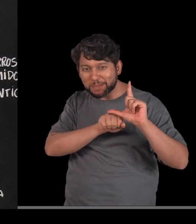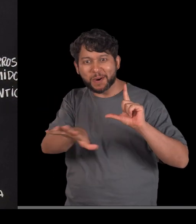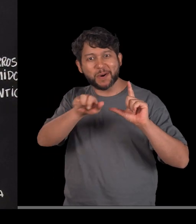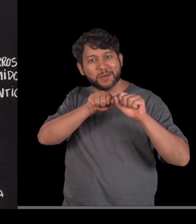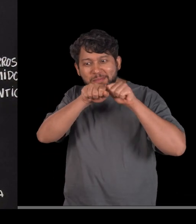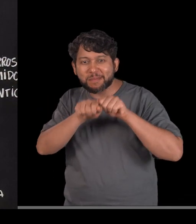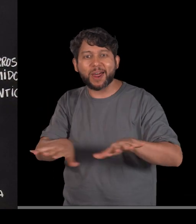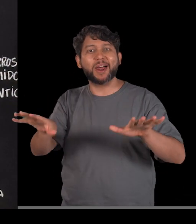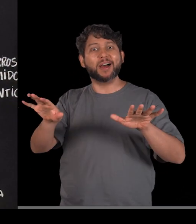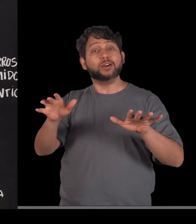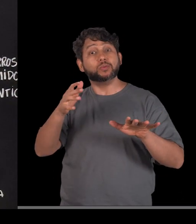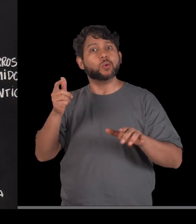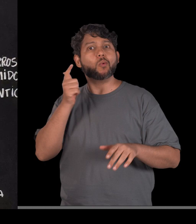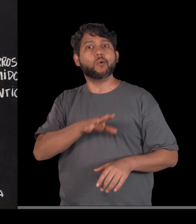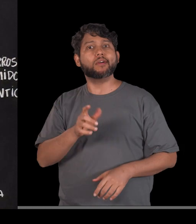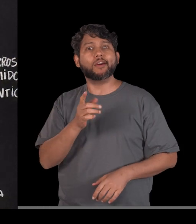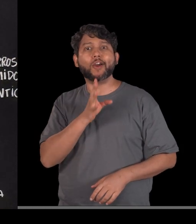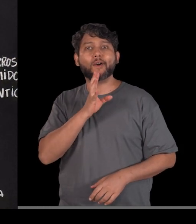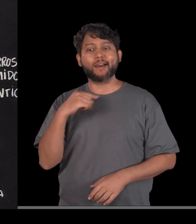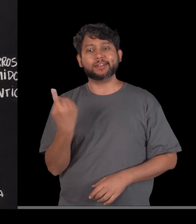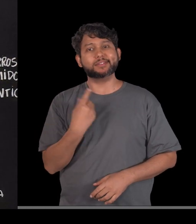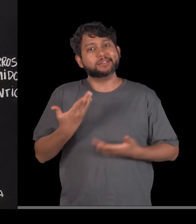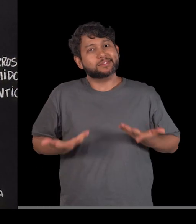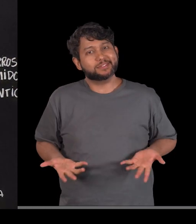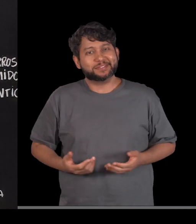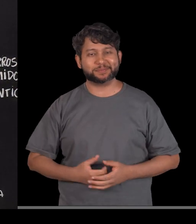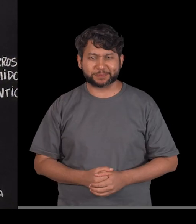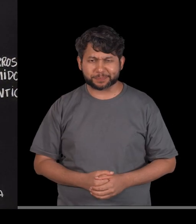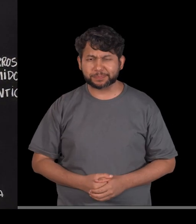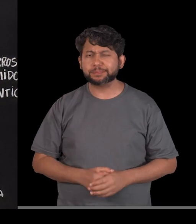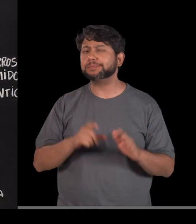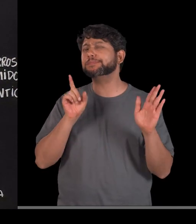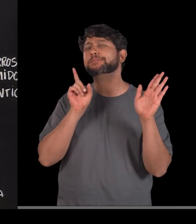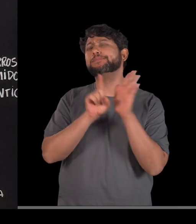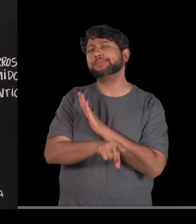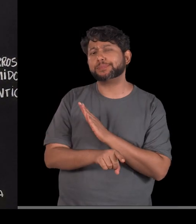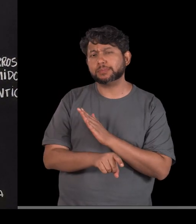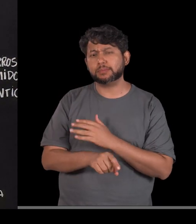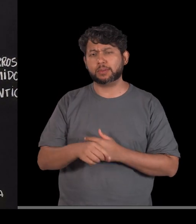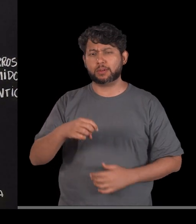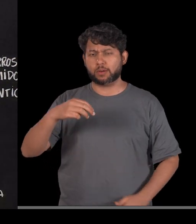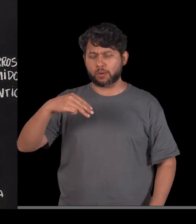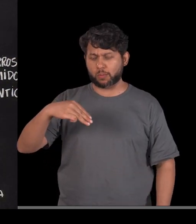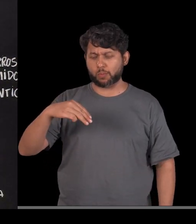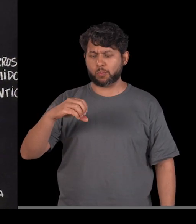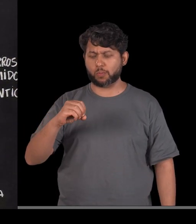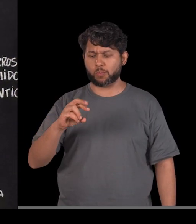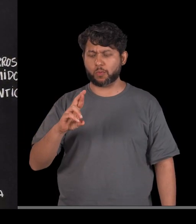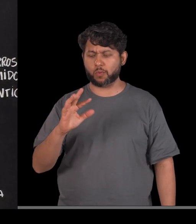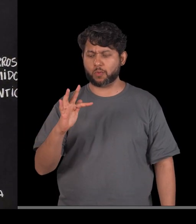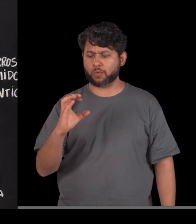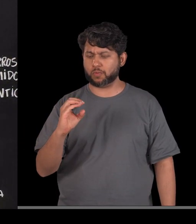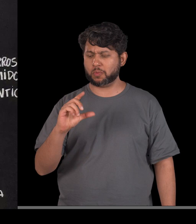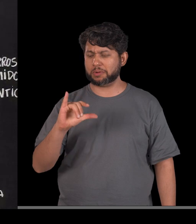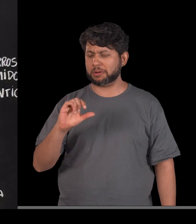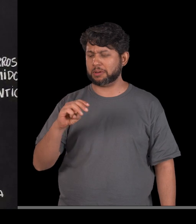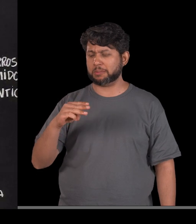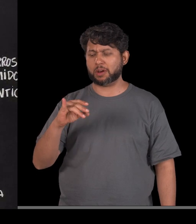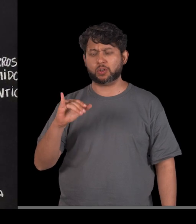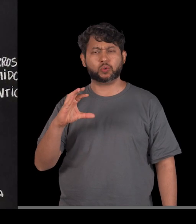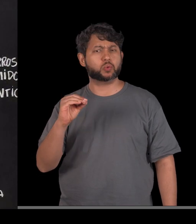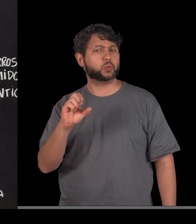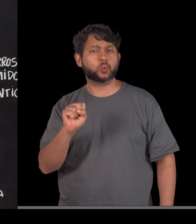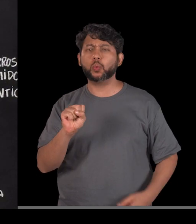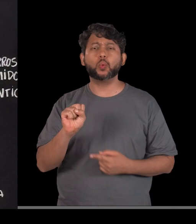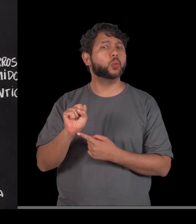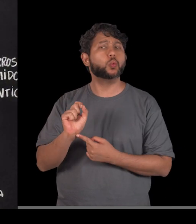nosso canal. Tranquilo, pessoal? Vamos lá! O que são os domínios morfoclimáticos brasileiros? É uma forma